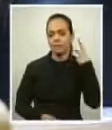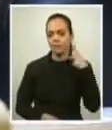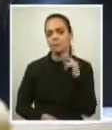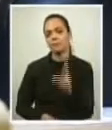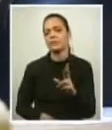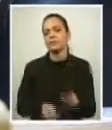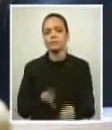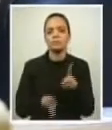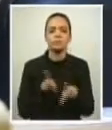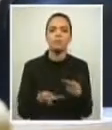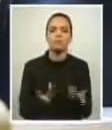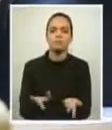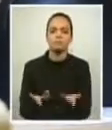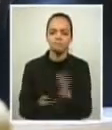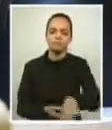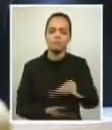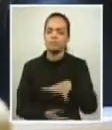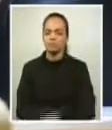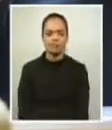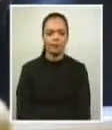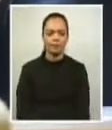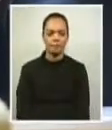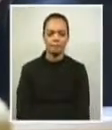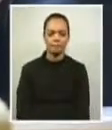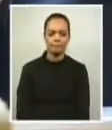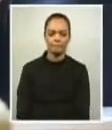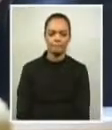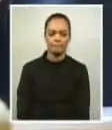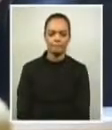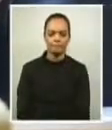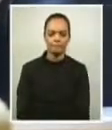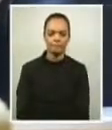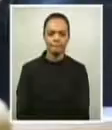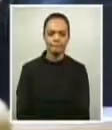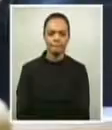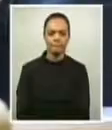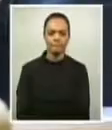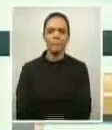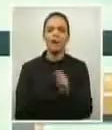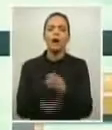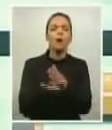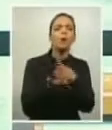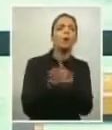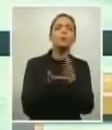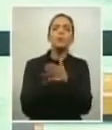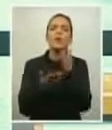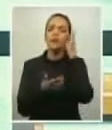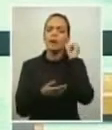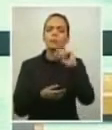vereadores são representantes da sociedade aura Leitão para tal Ok alguém entende